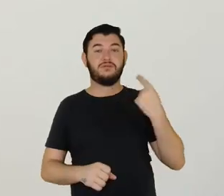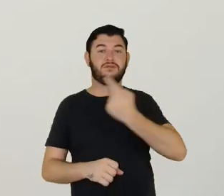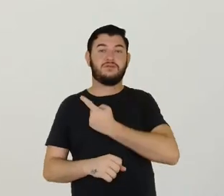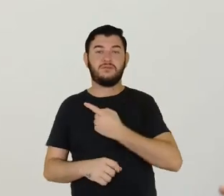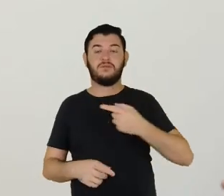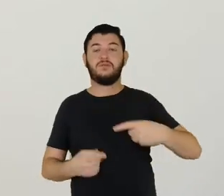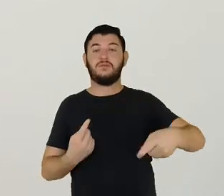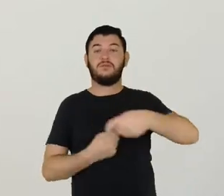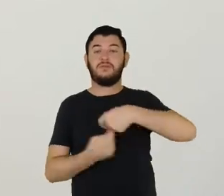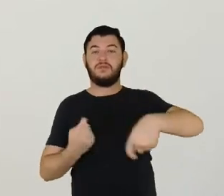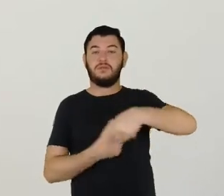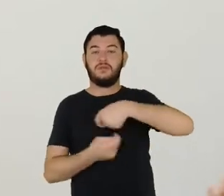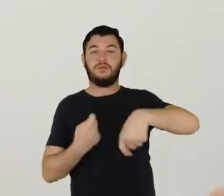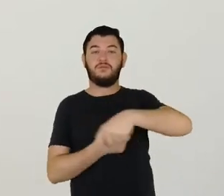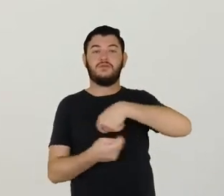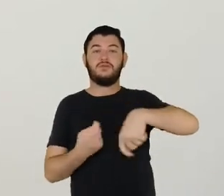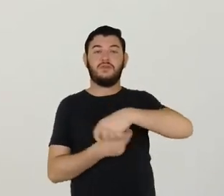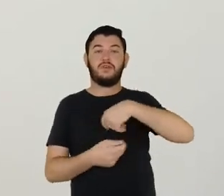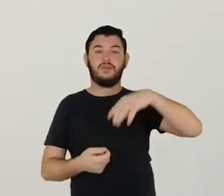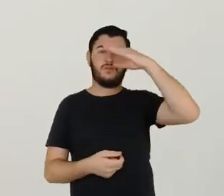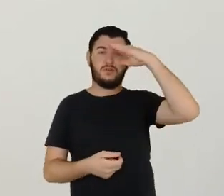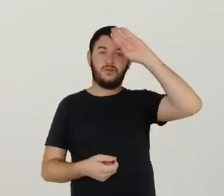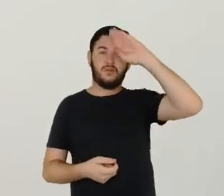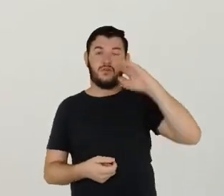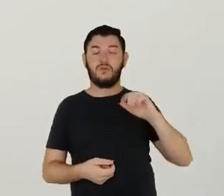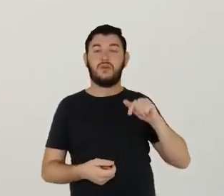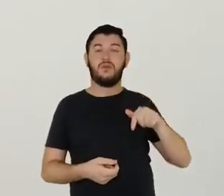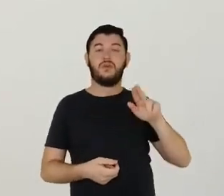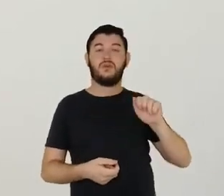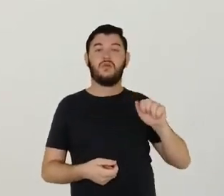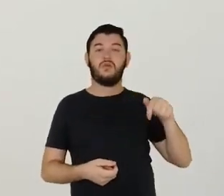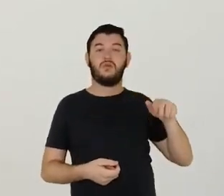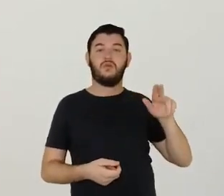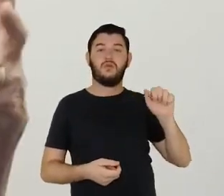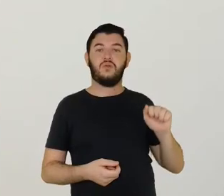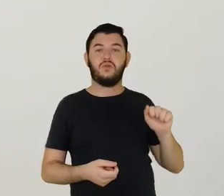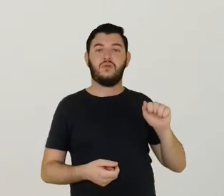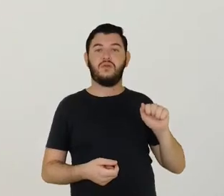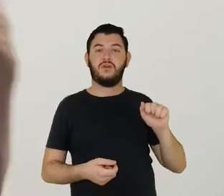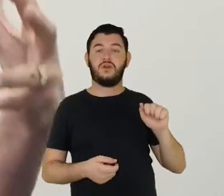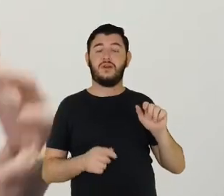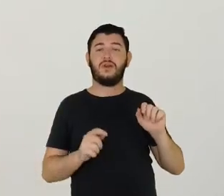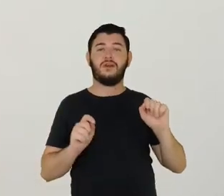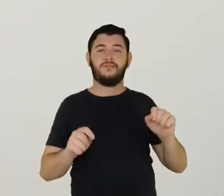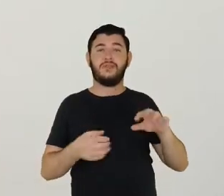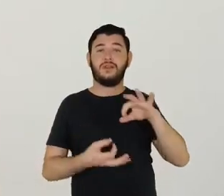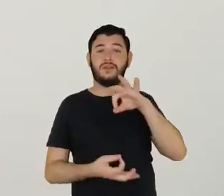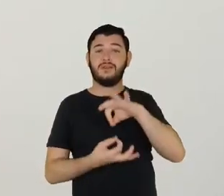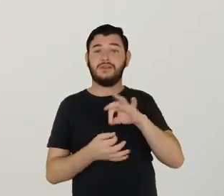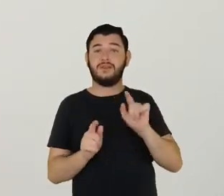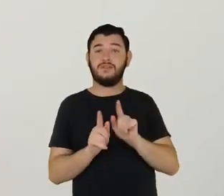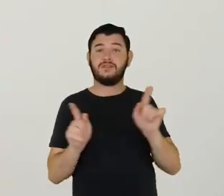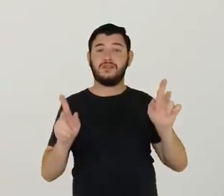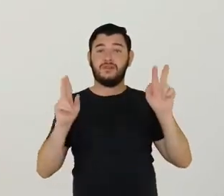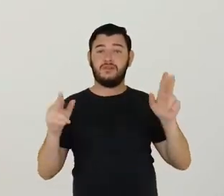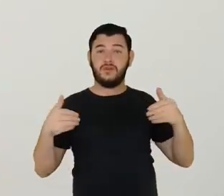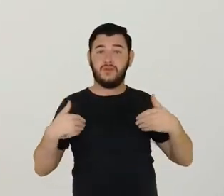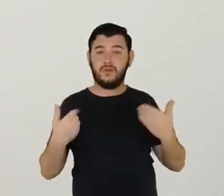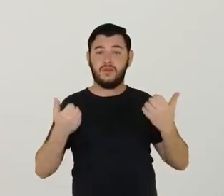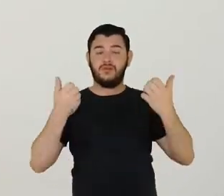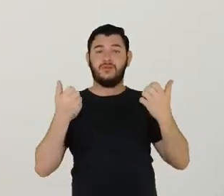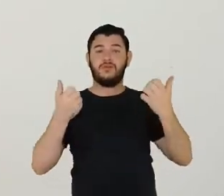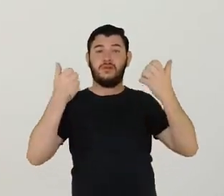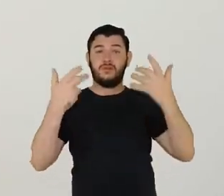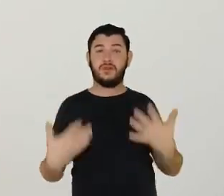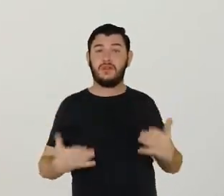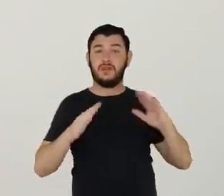Quaquá, muito aflito, geminiano, que nem eu, e eu falando: a escola está acabando, a escola está mal, a escola não tem dinheiro,